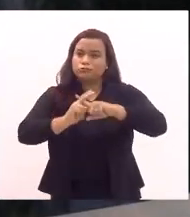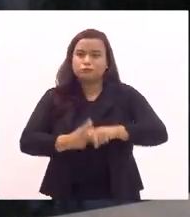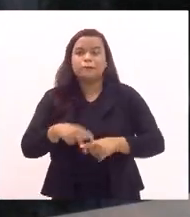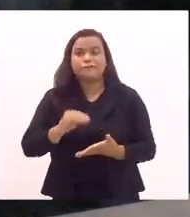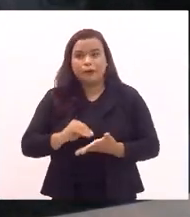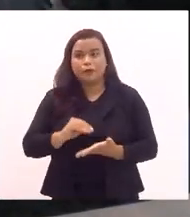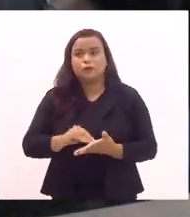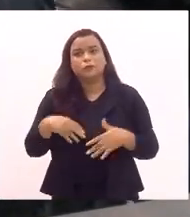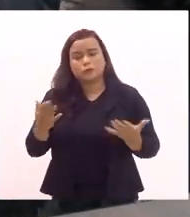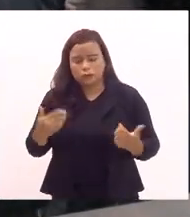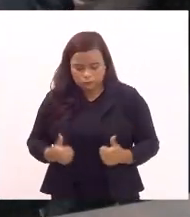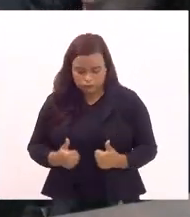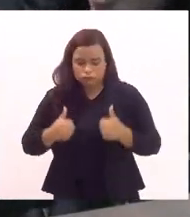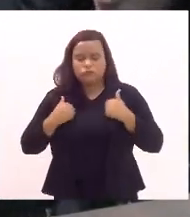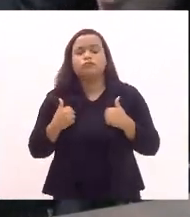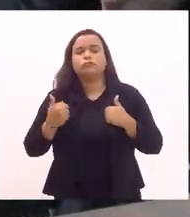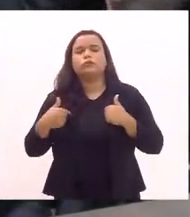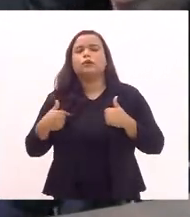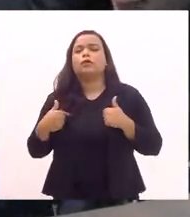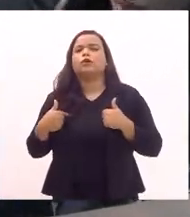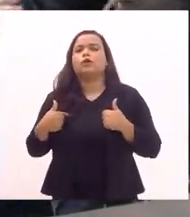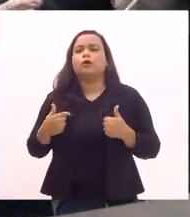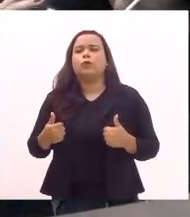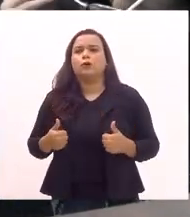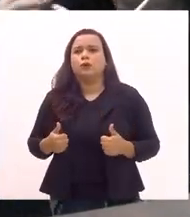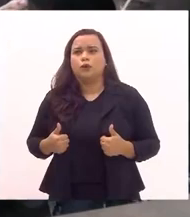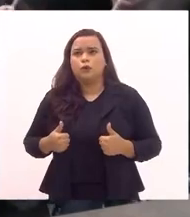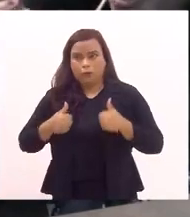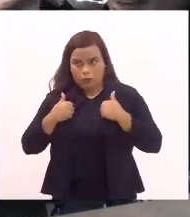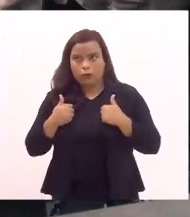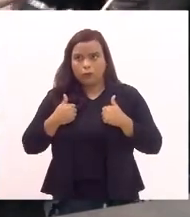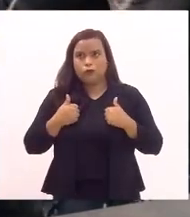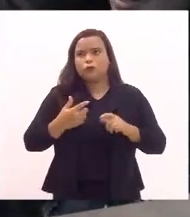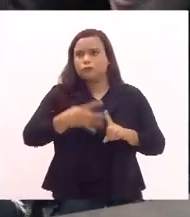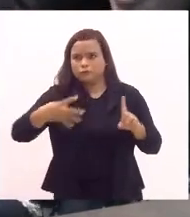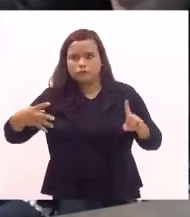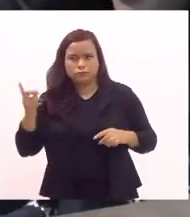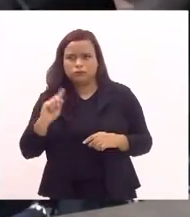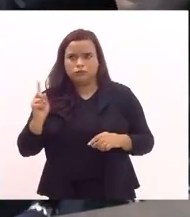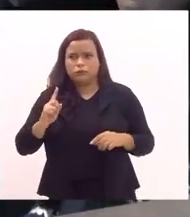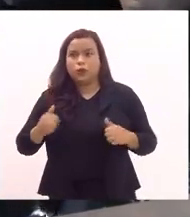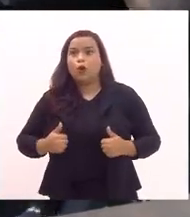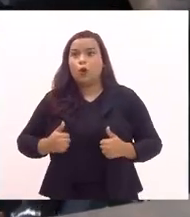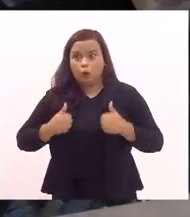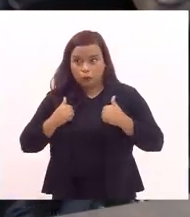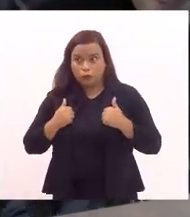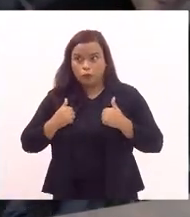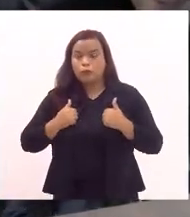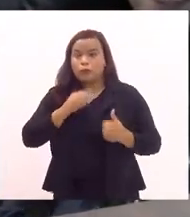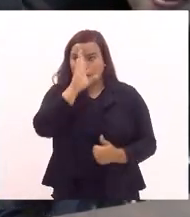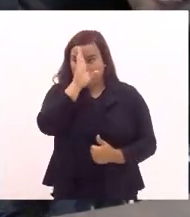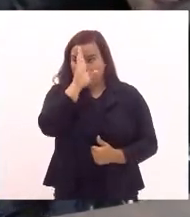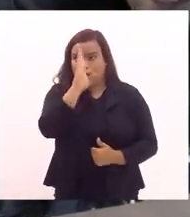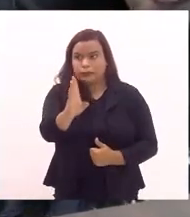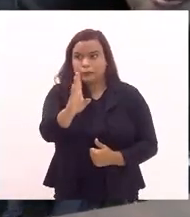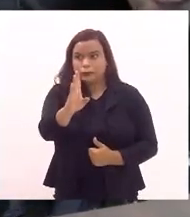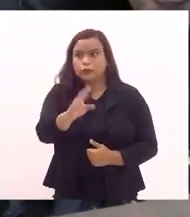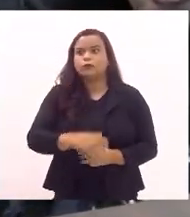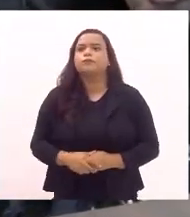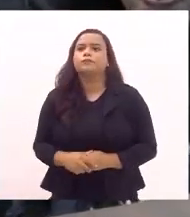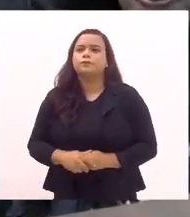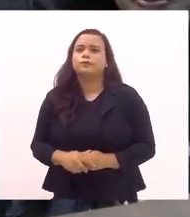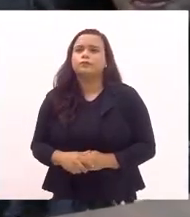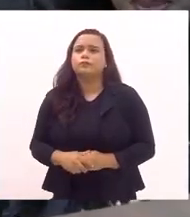então com muito orgulho não orgulho omo com orgulho hétero é com muito orgulho